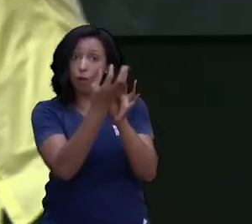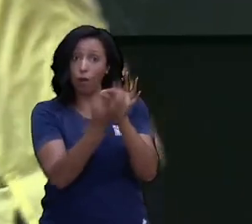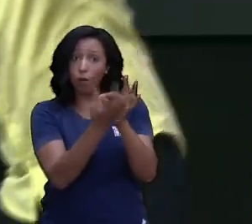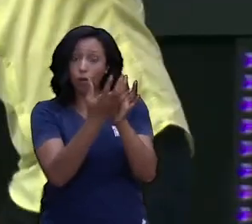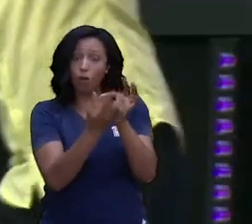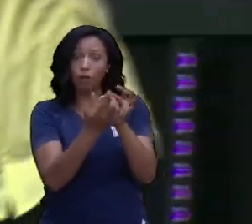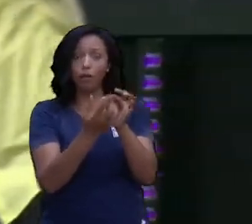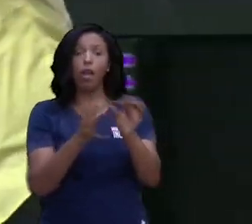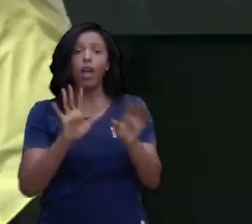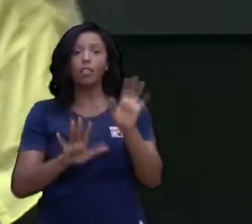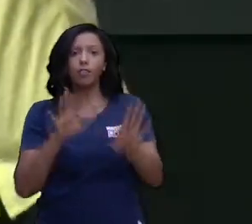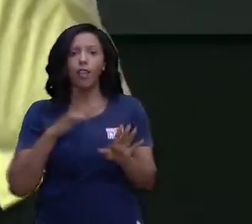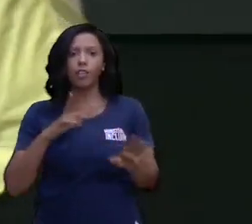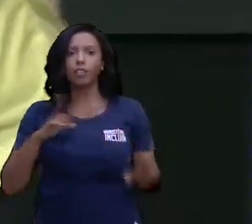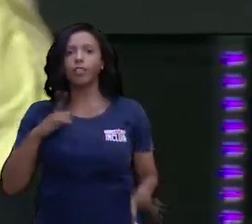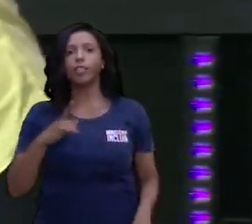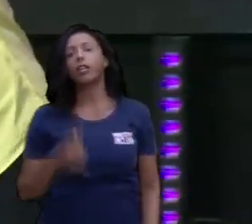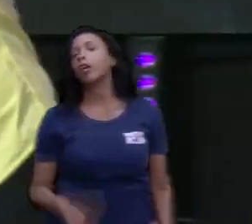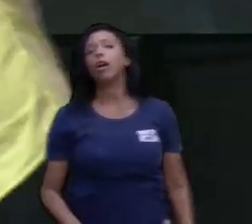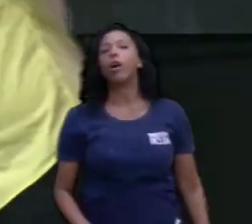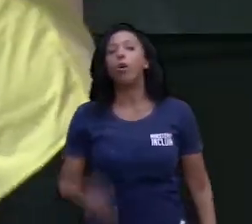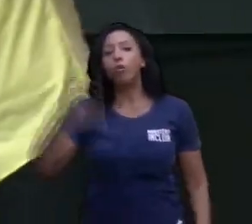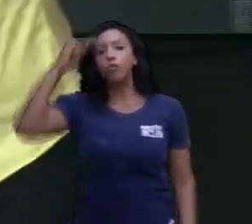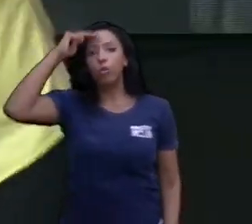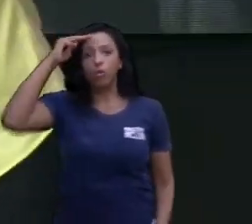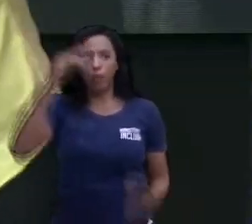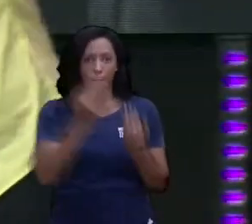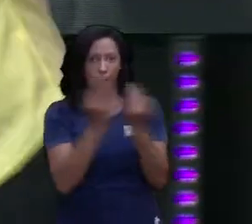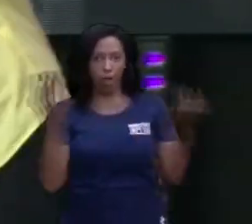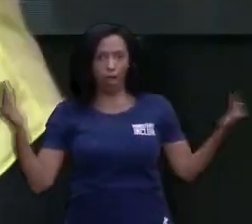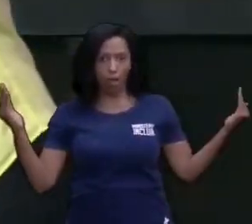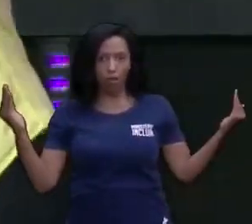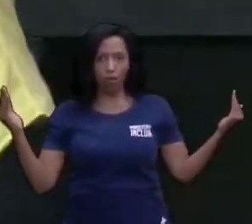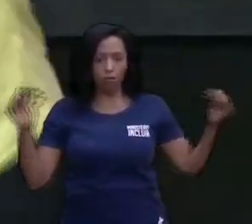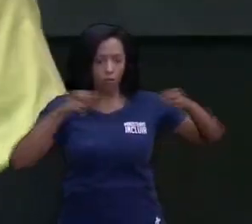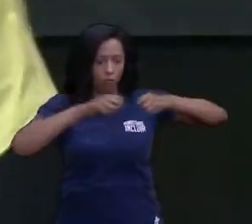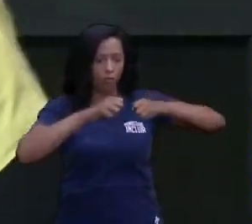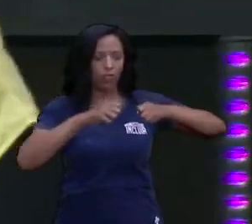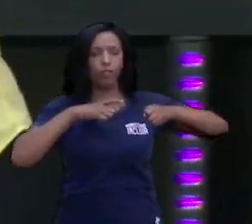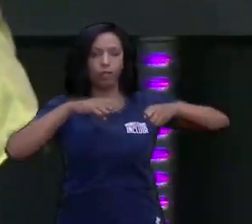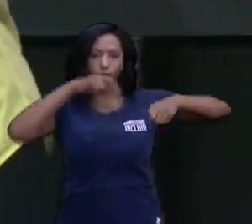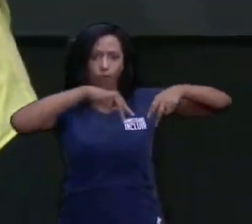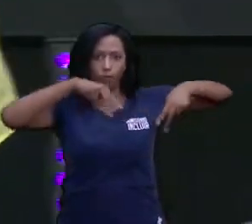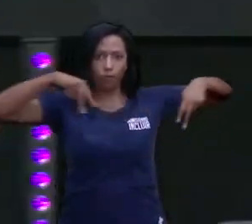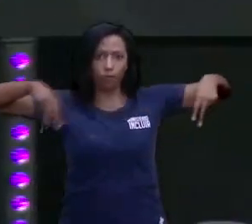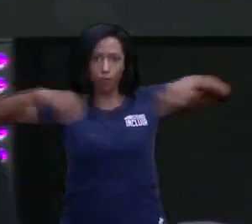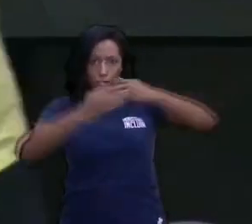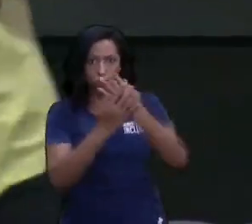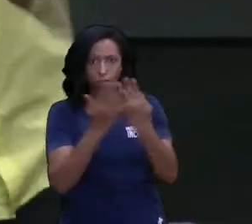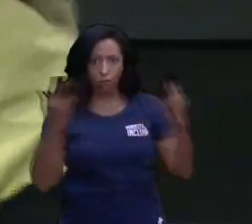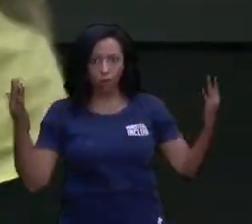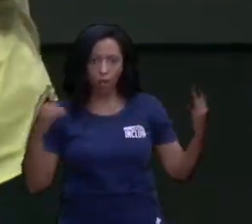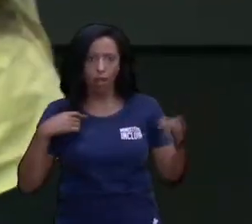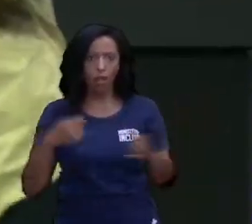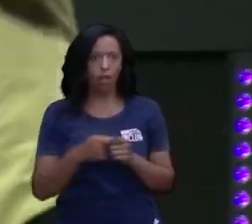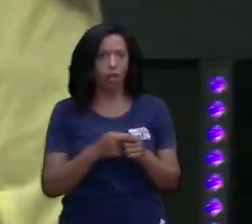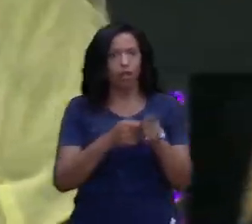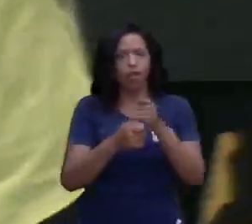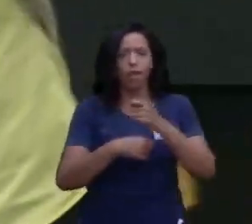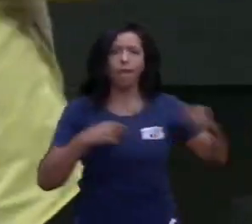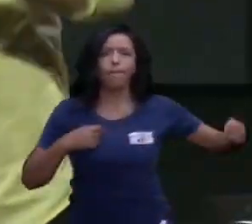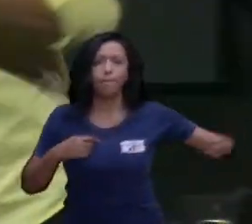o forma uma parede uma parede e as 7 mil batendo ele jogava uma certa fora e o jogando acerta fora arrancava